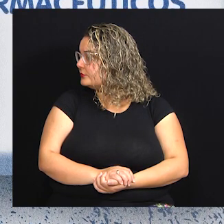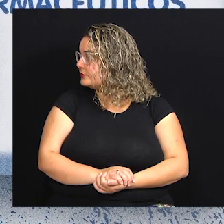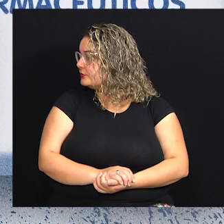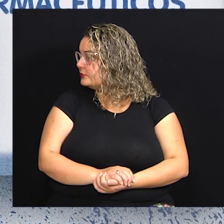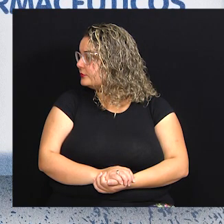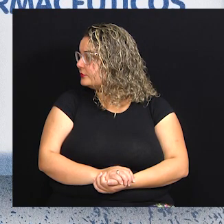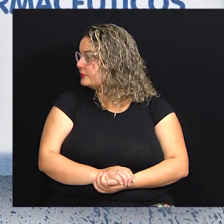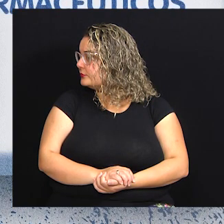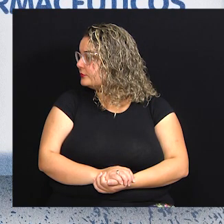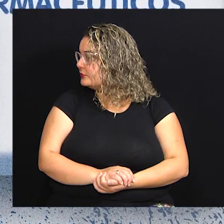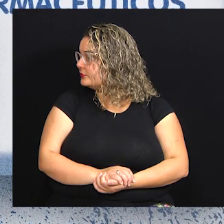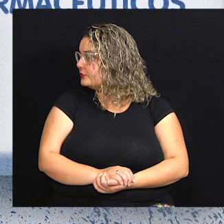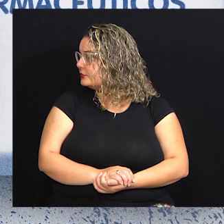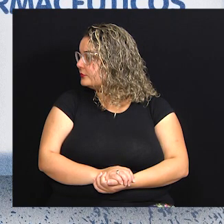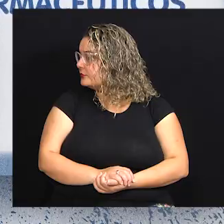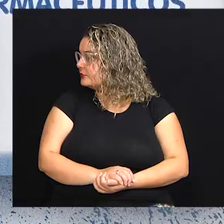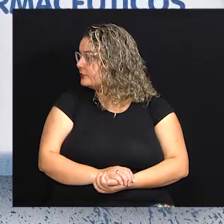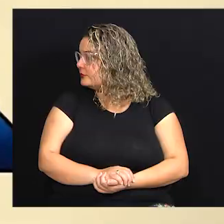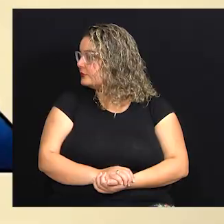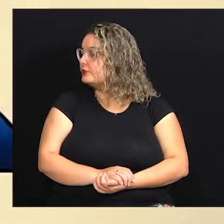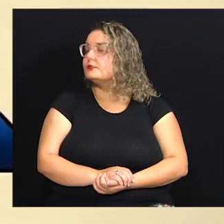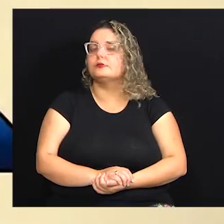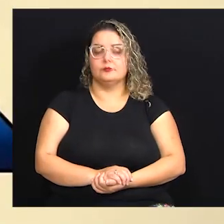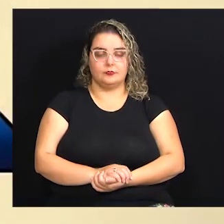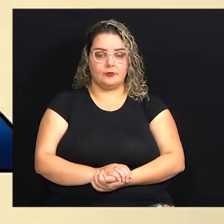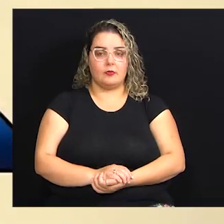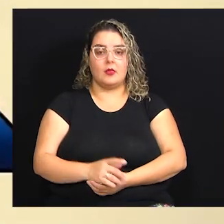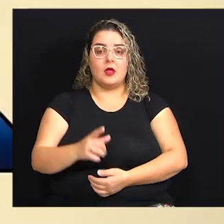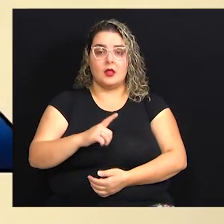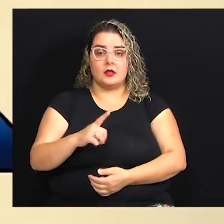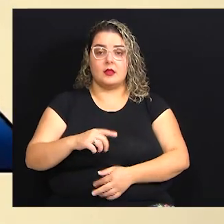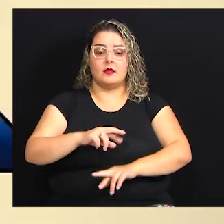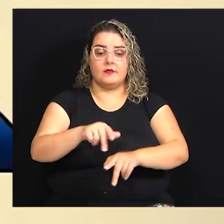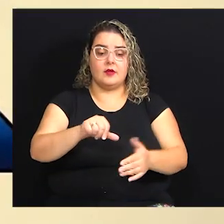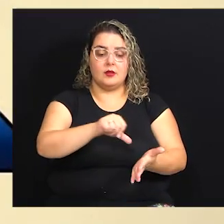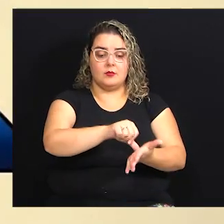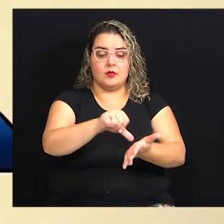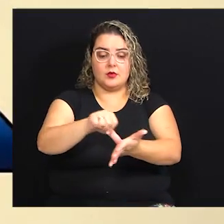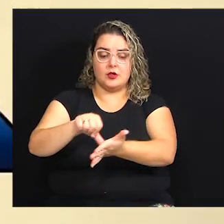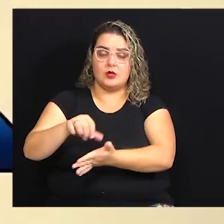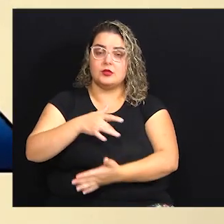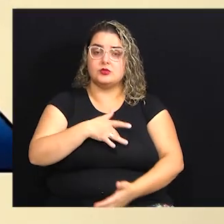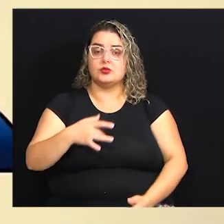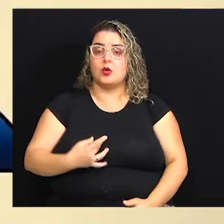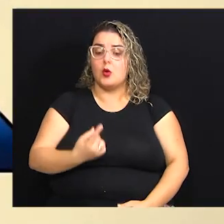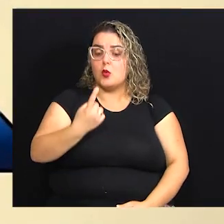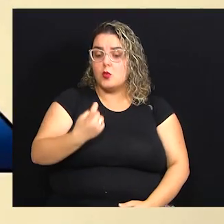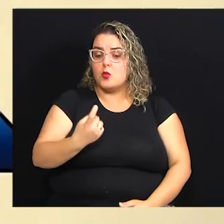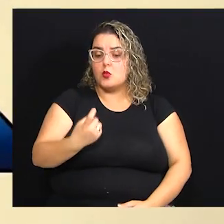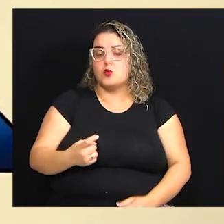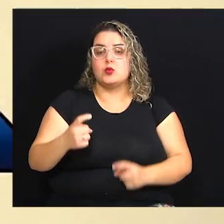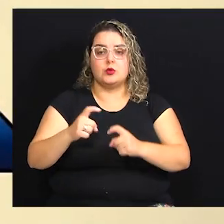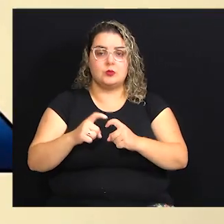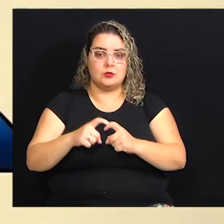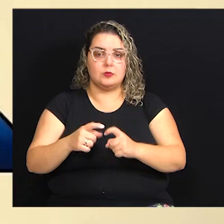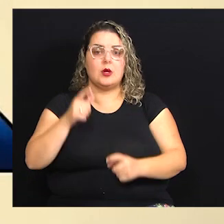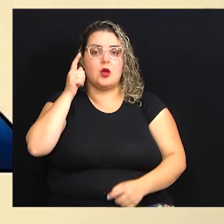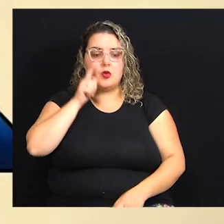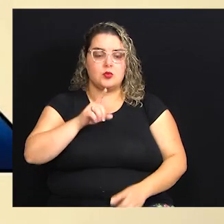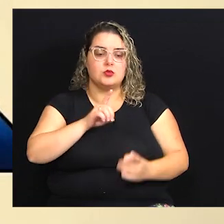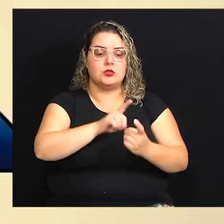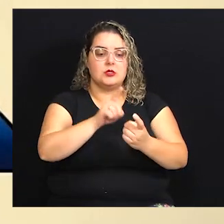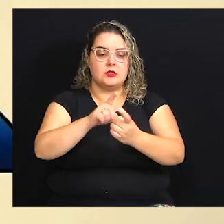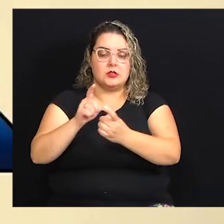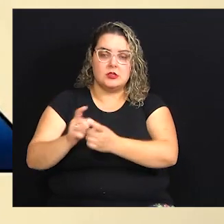de farmacêuticos lotados por unidade. Existem postos de saúde que têm apenas um médico para dar conta de